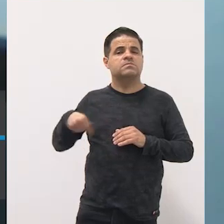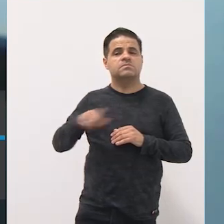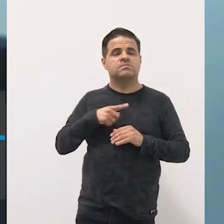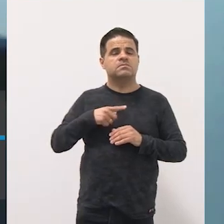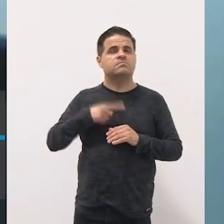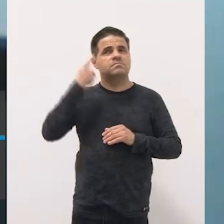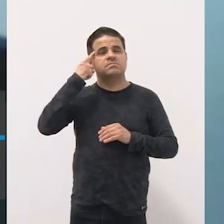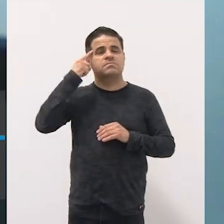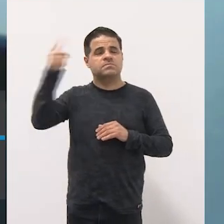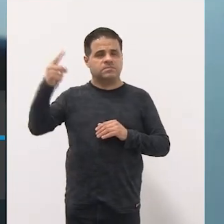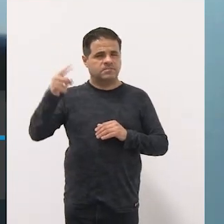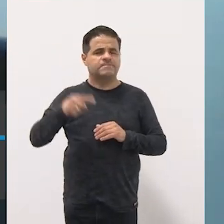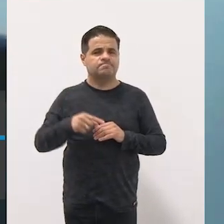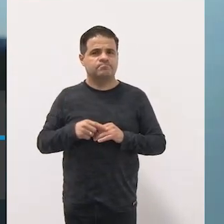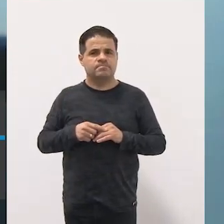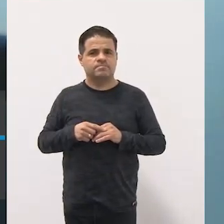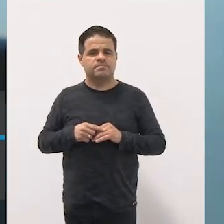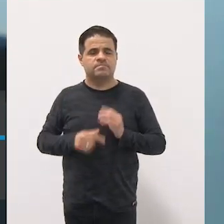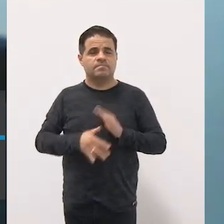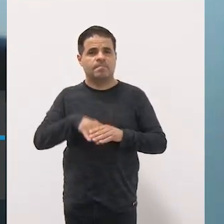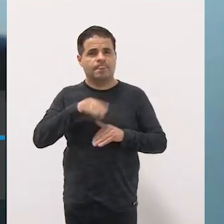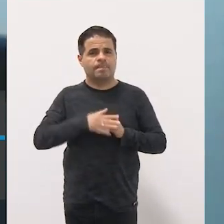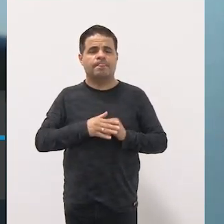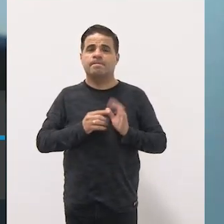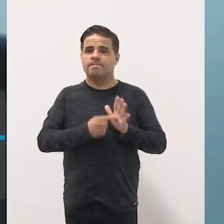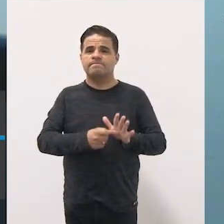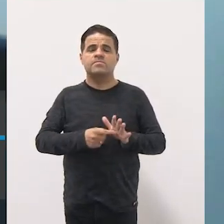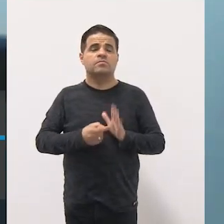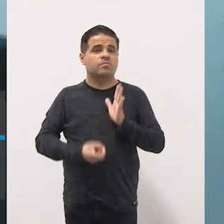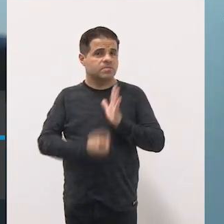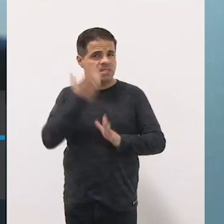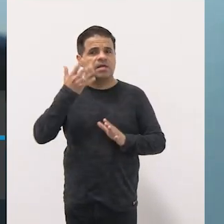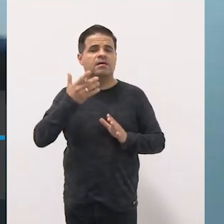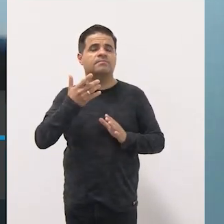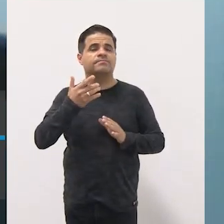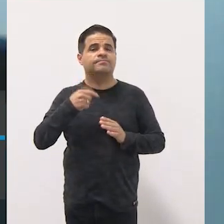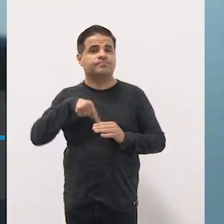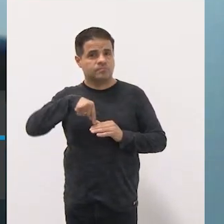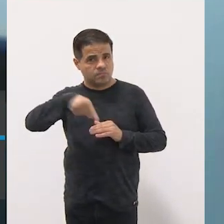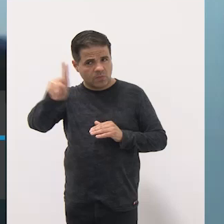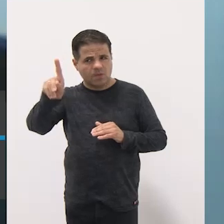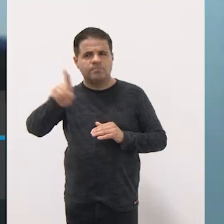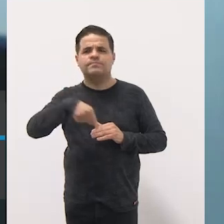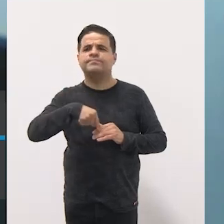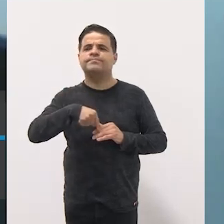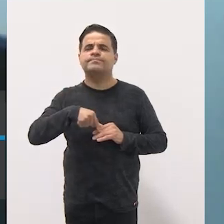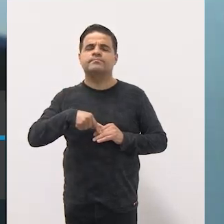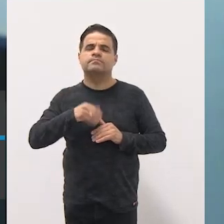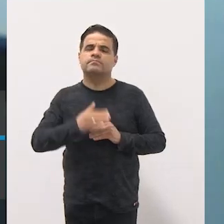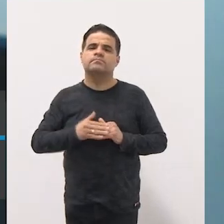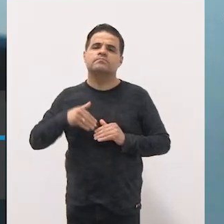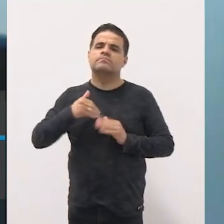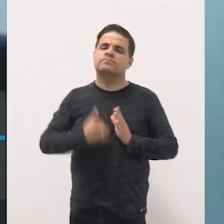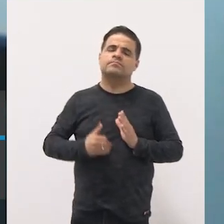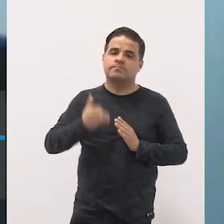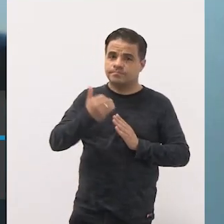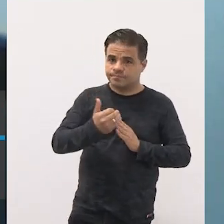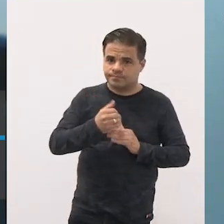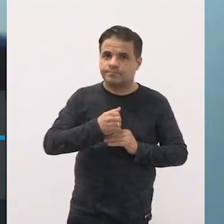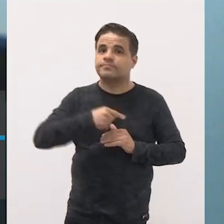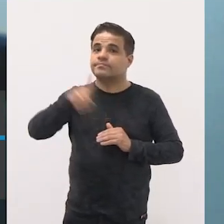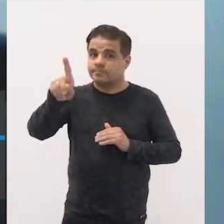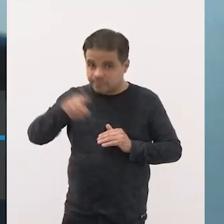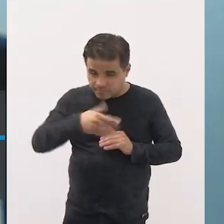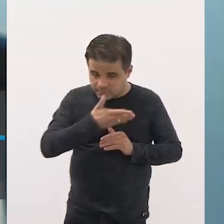essa ideia da acessibilidade, de você criar o ir e vir, e quanto mais ir e vir